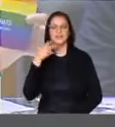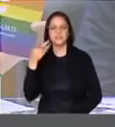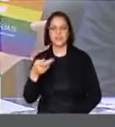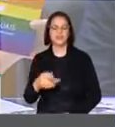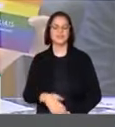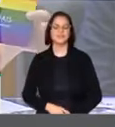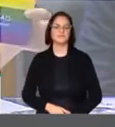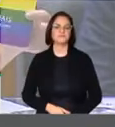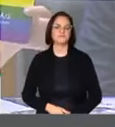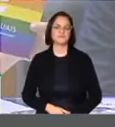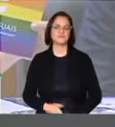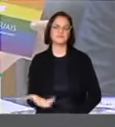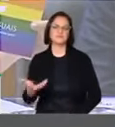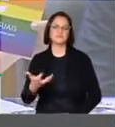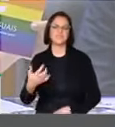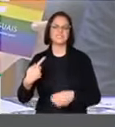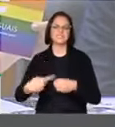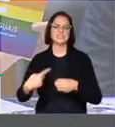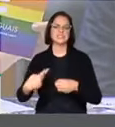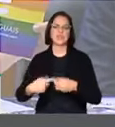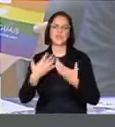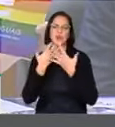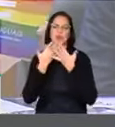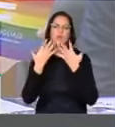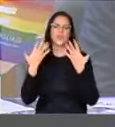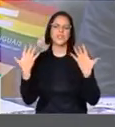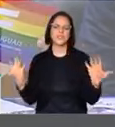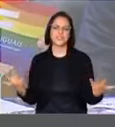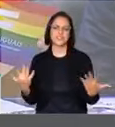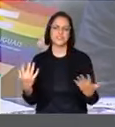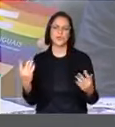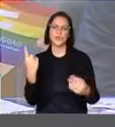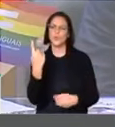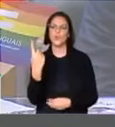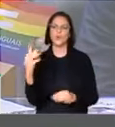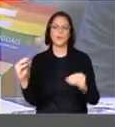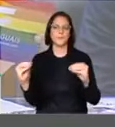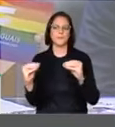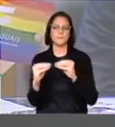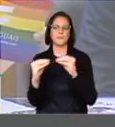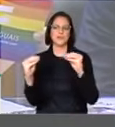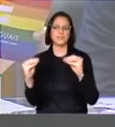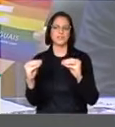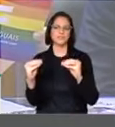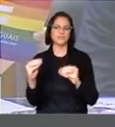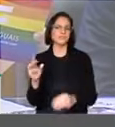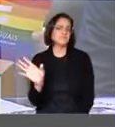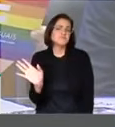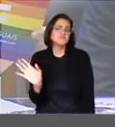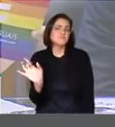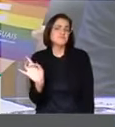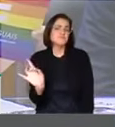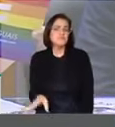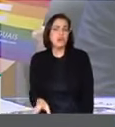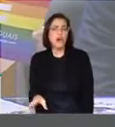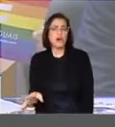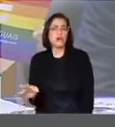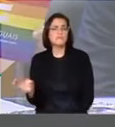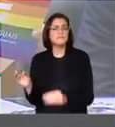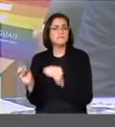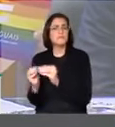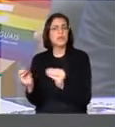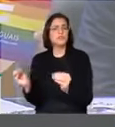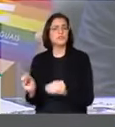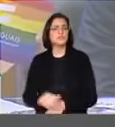de todas as cores, onde um beijo seja só um beijo.